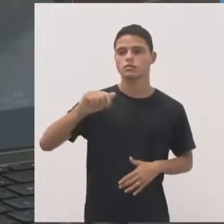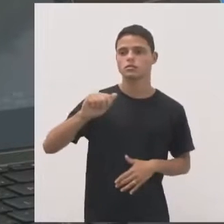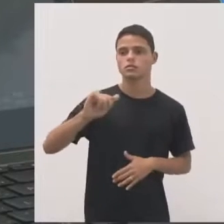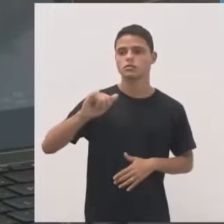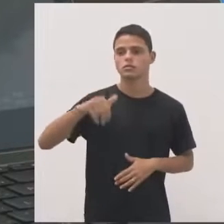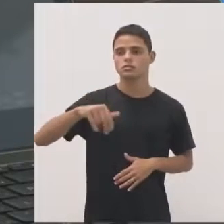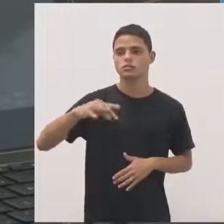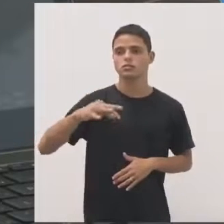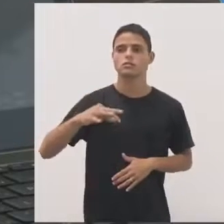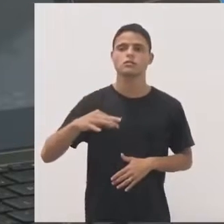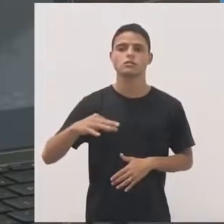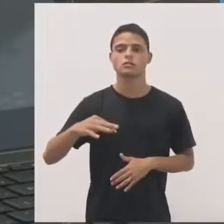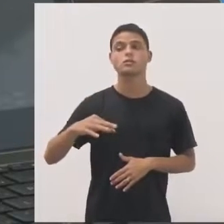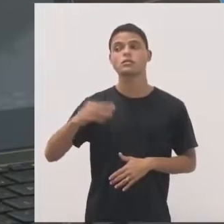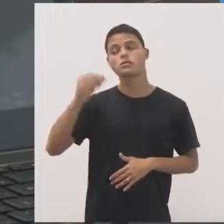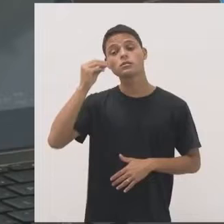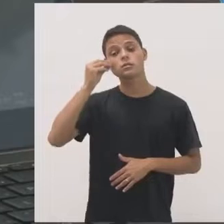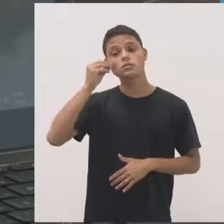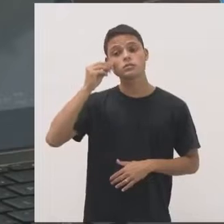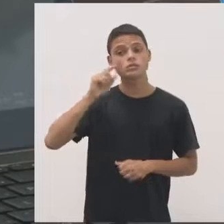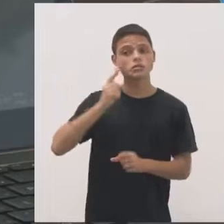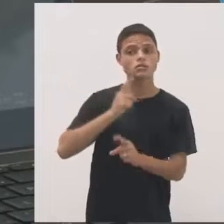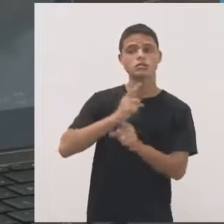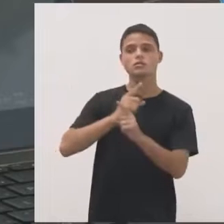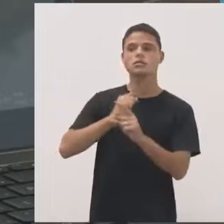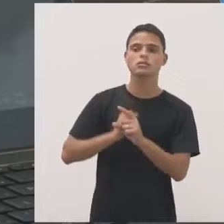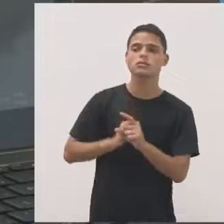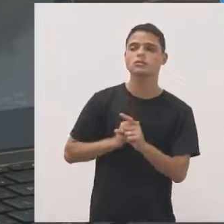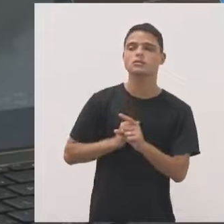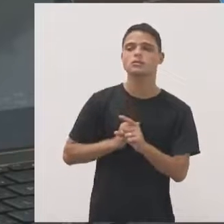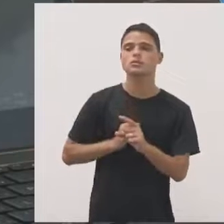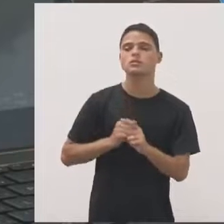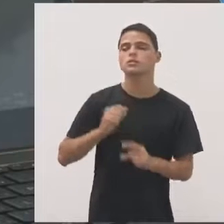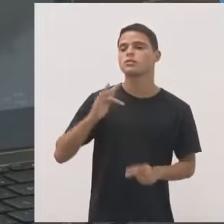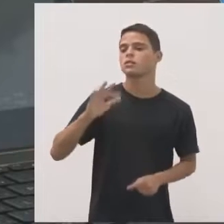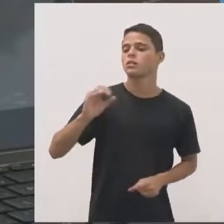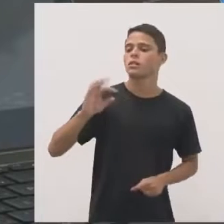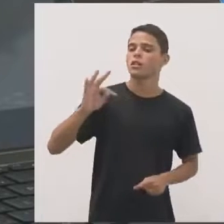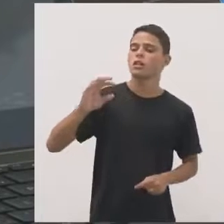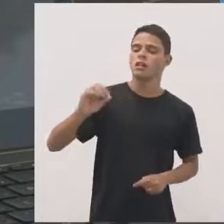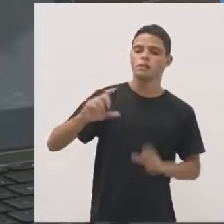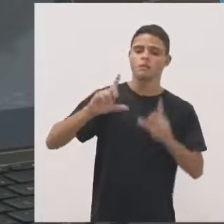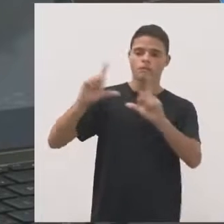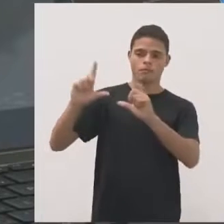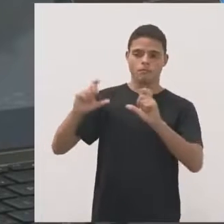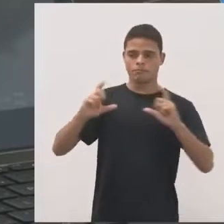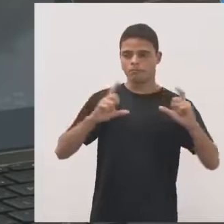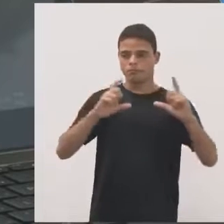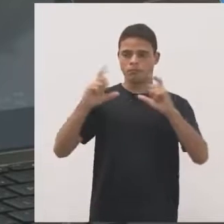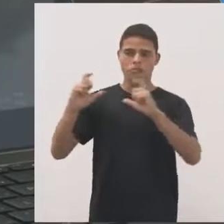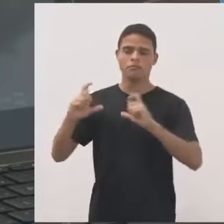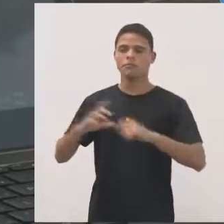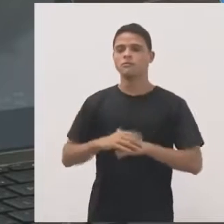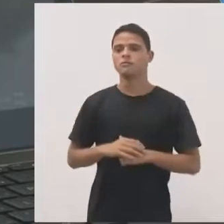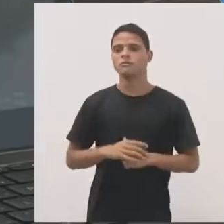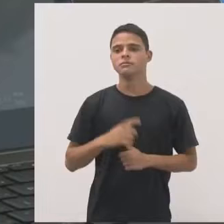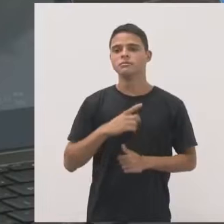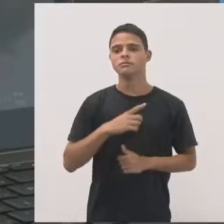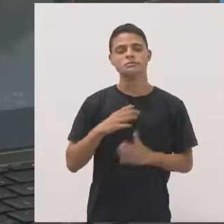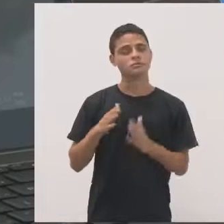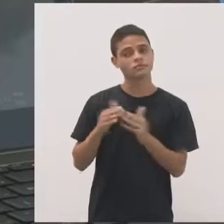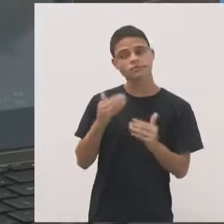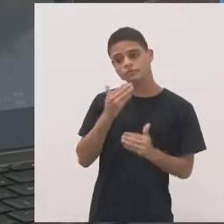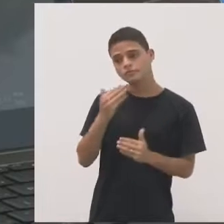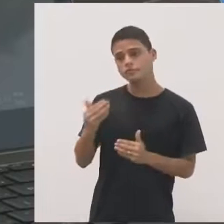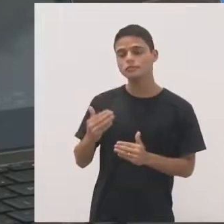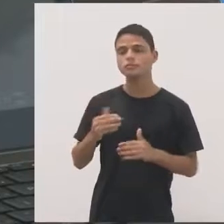tem que a gente tem que achar agora o Fotos, que é o que eu quero mostrar para vocês. Então ele pede para adicionar uma